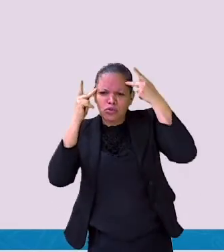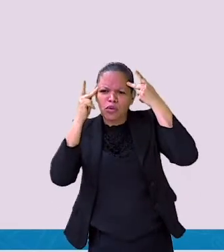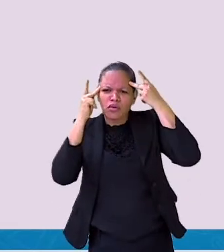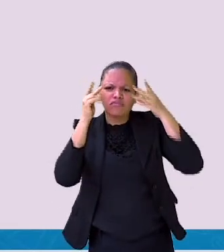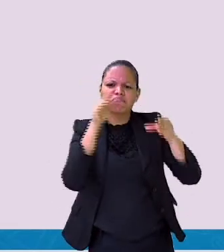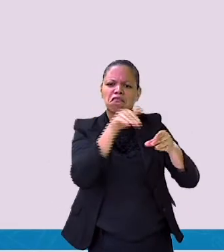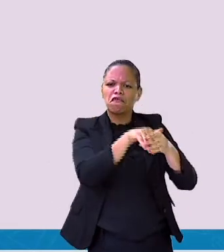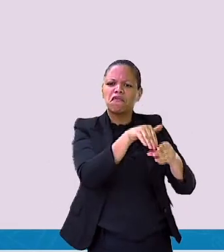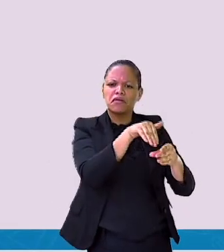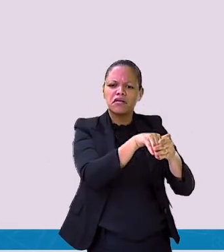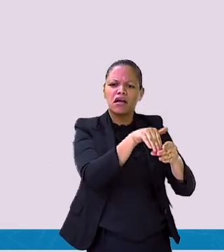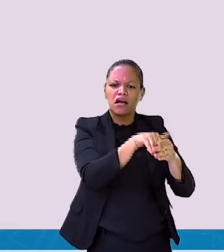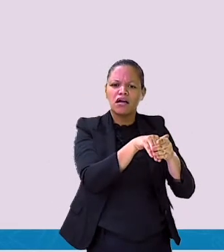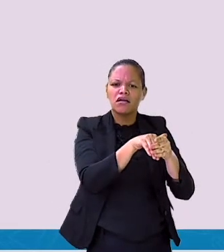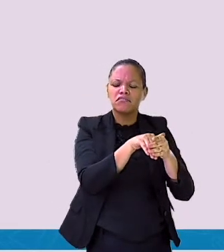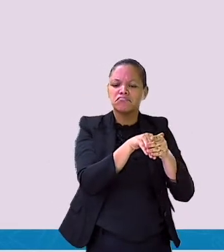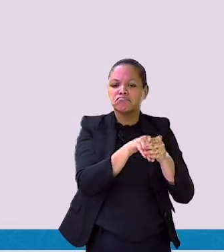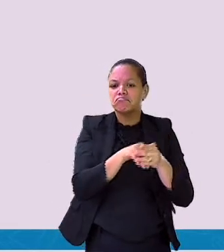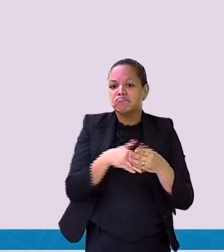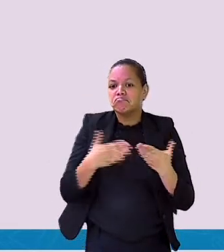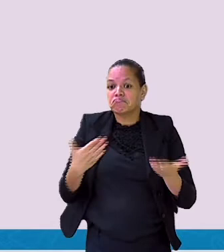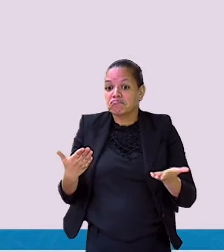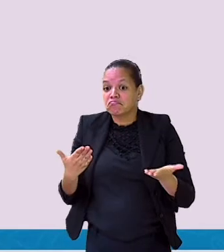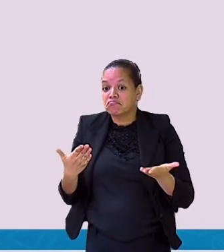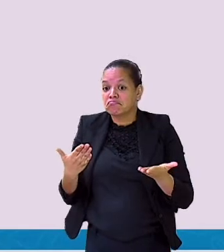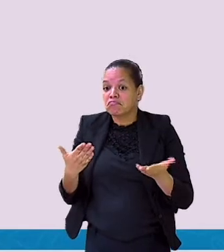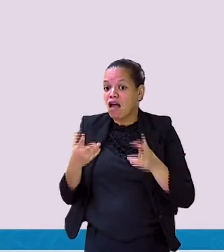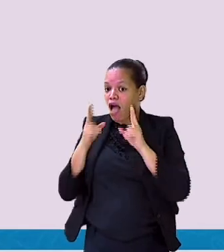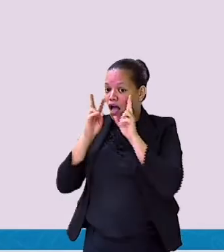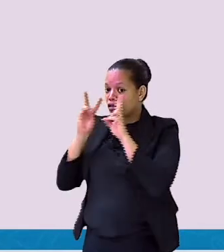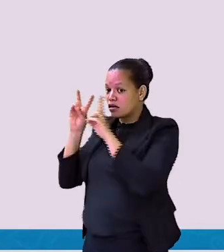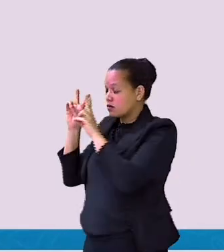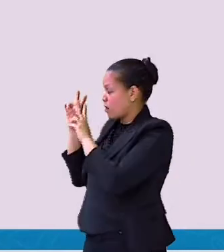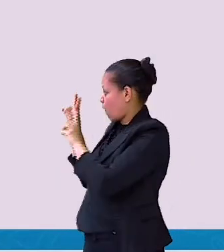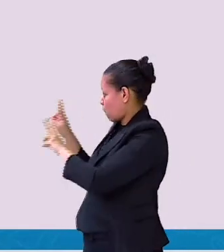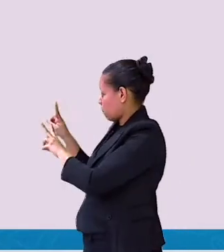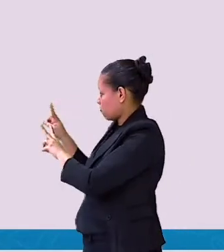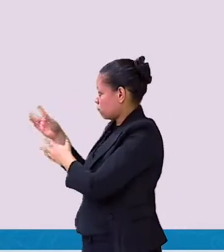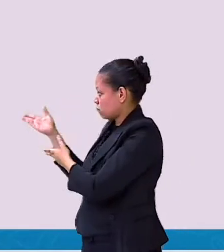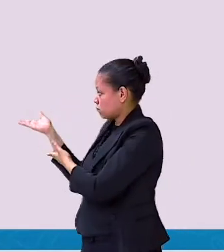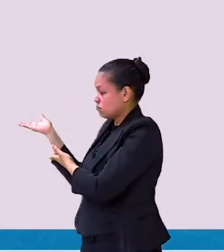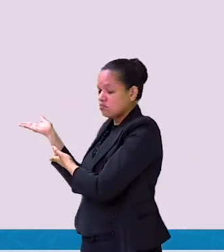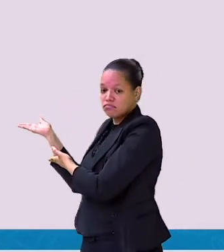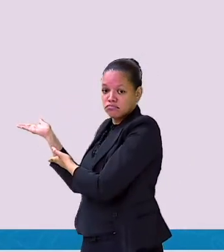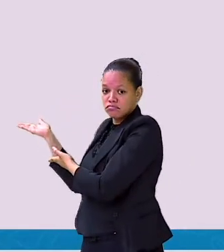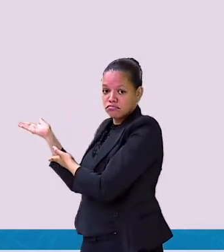lá. Vamos contar, A Mônica chegou até...